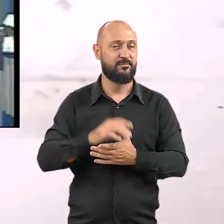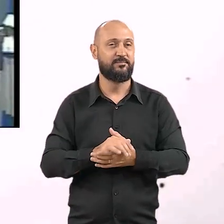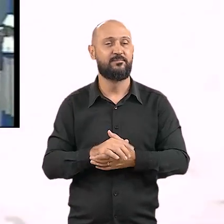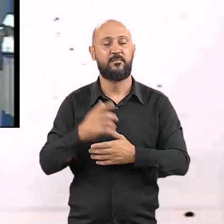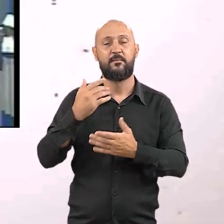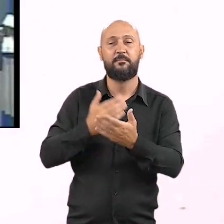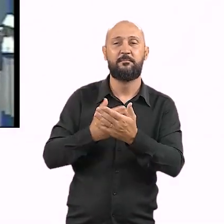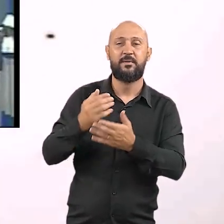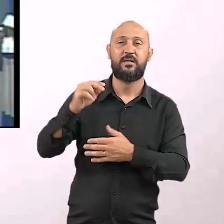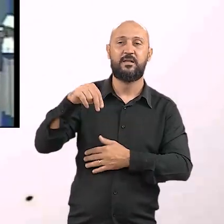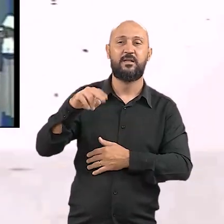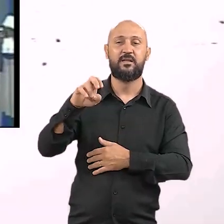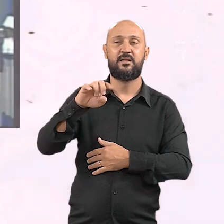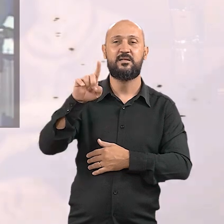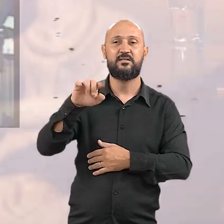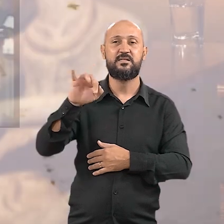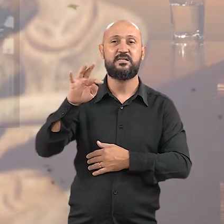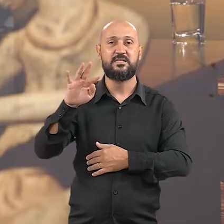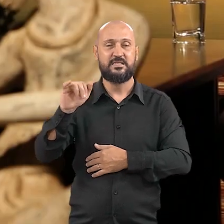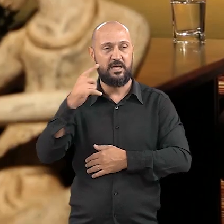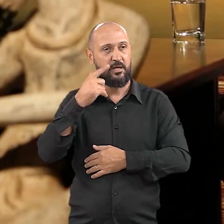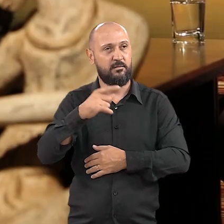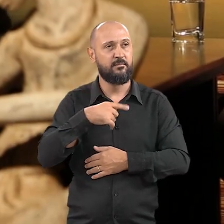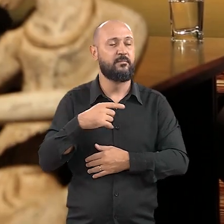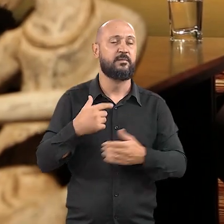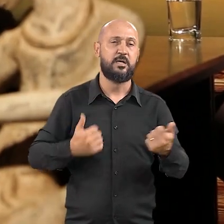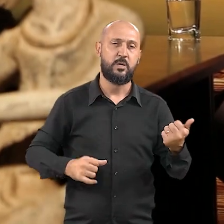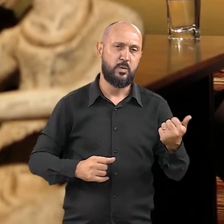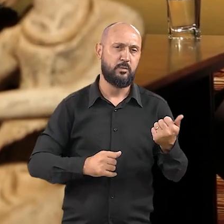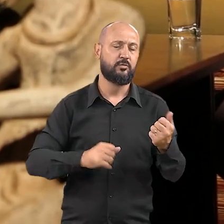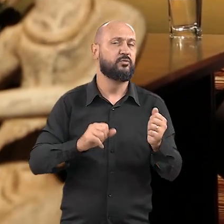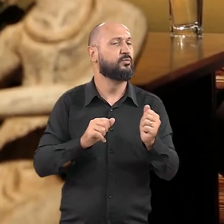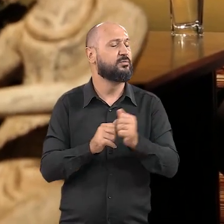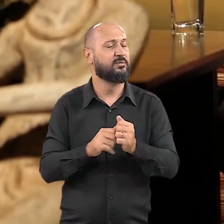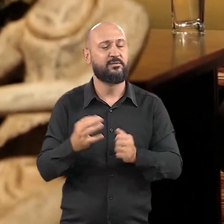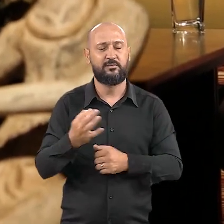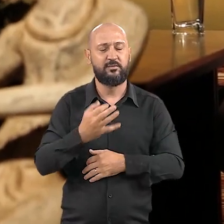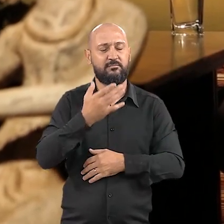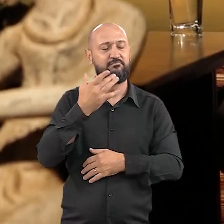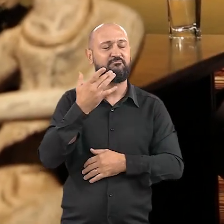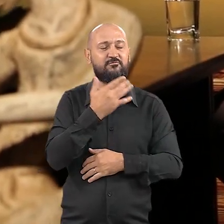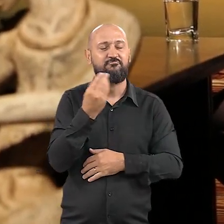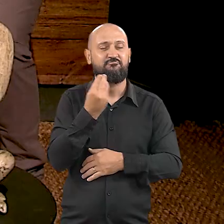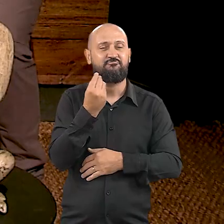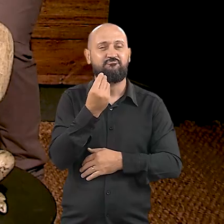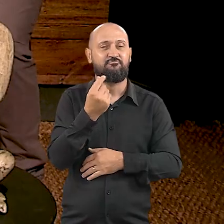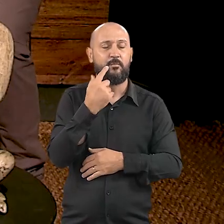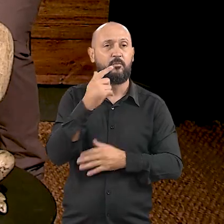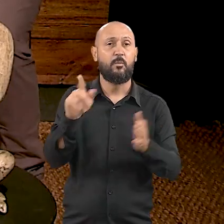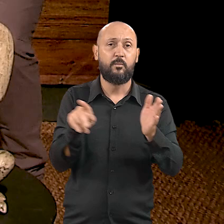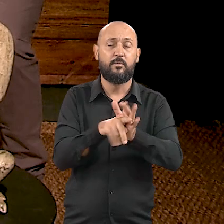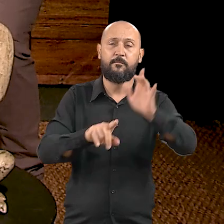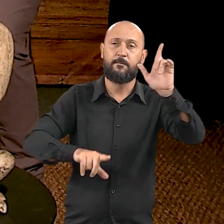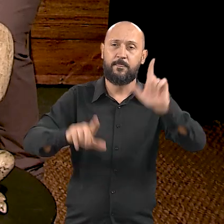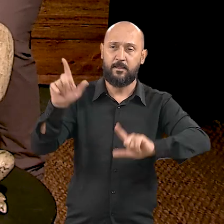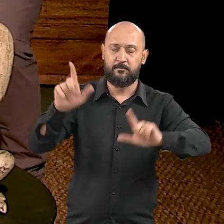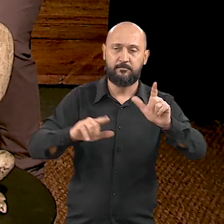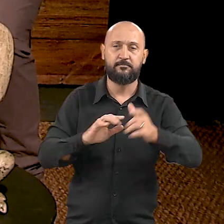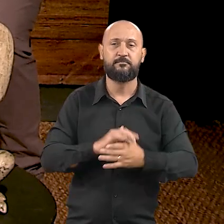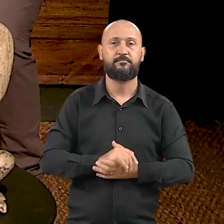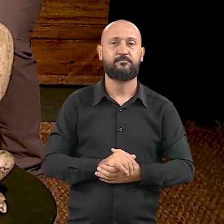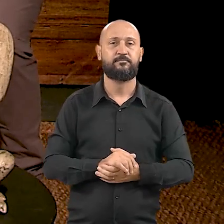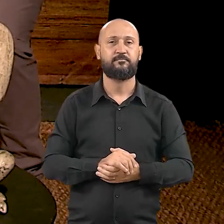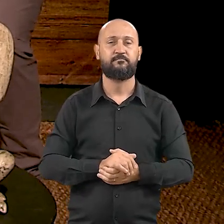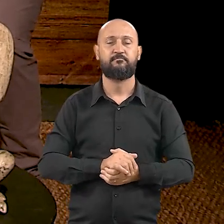Valsinha para Inesita. Ele tem lá inteiro, o Capim tocou comigo, né? Puxa, foi uma delícia. Lá no programa dela mesmo, Viola Minha